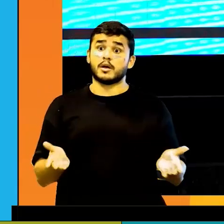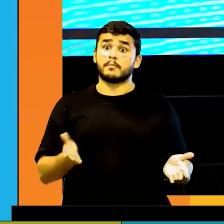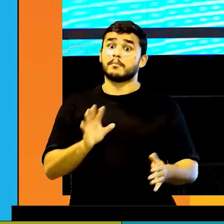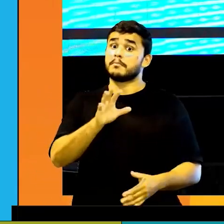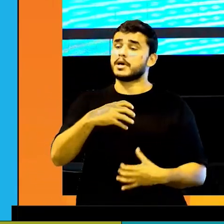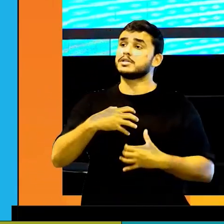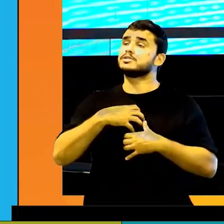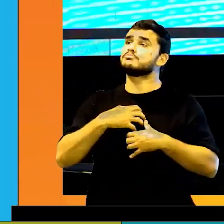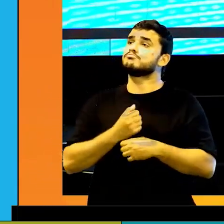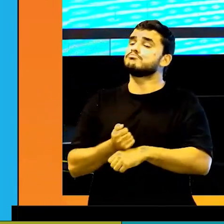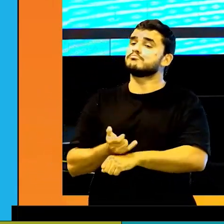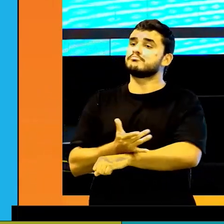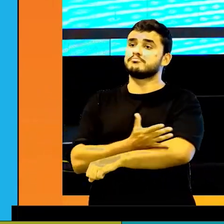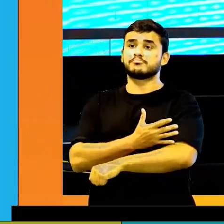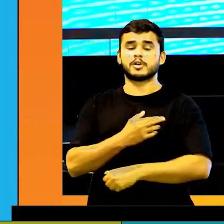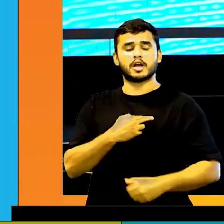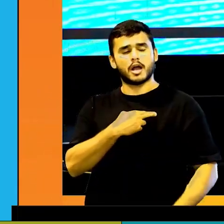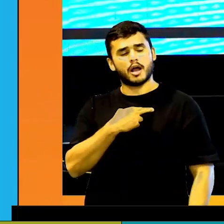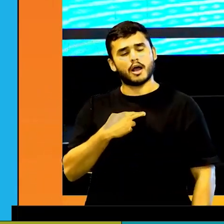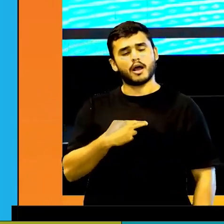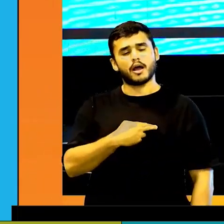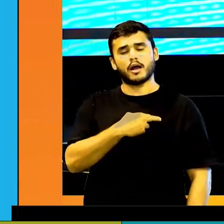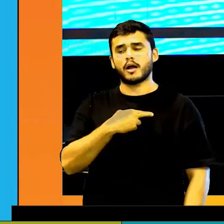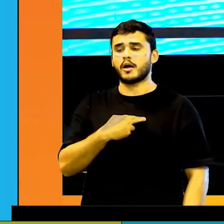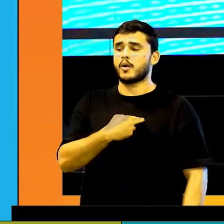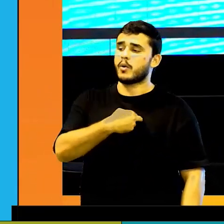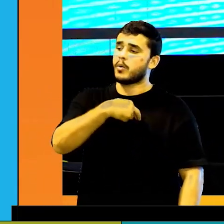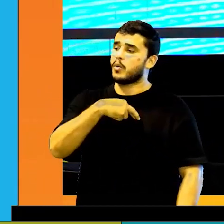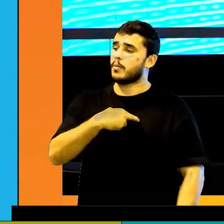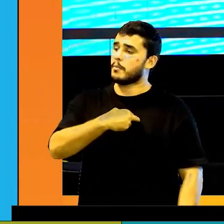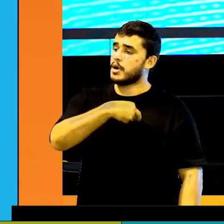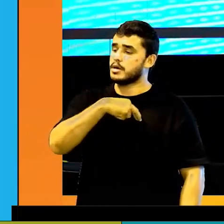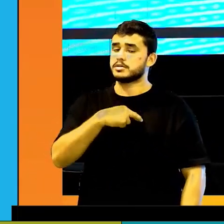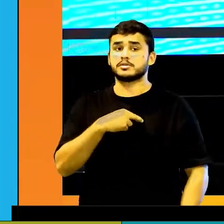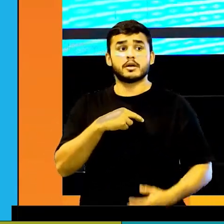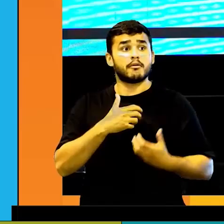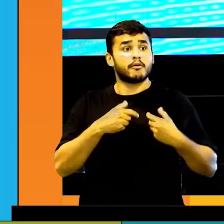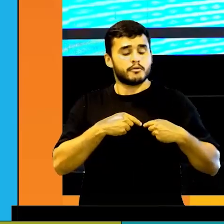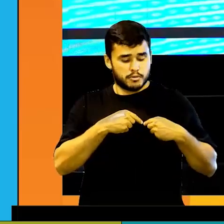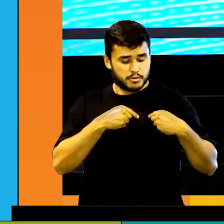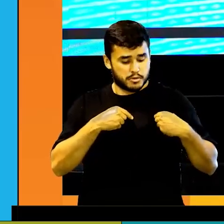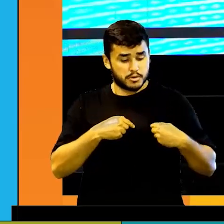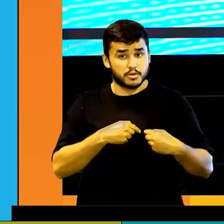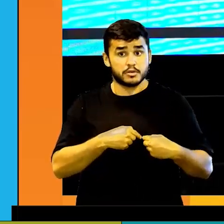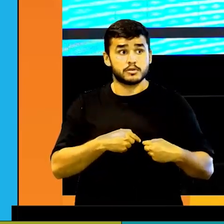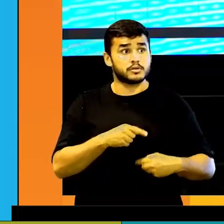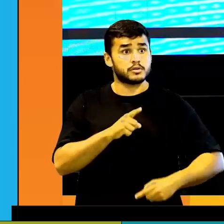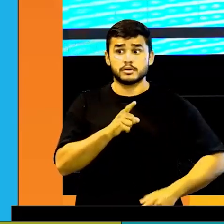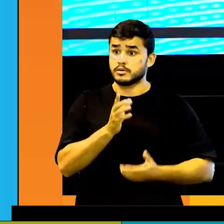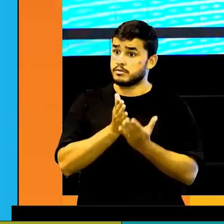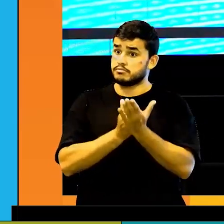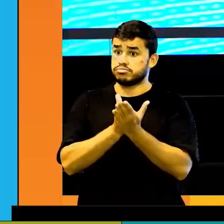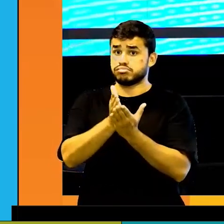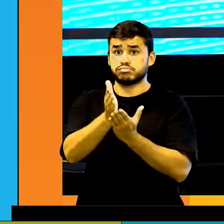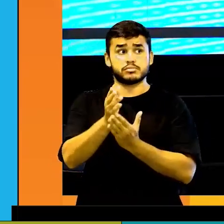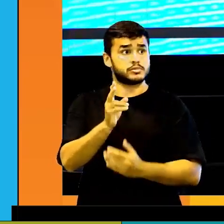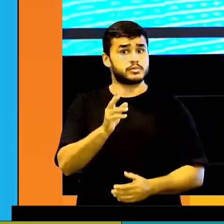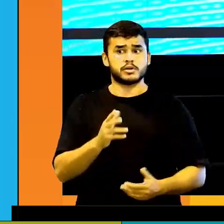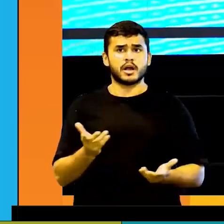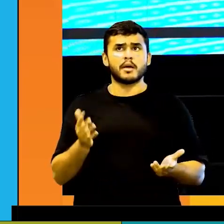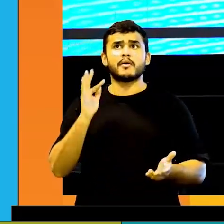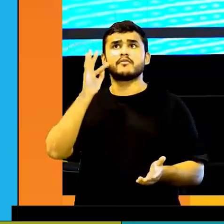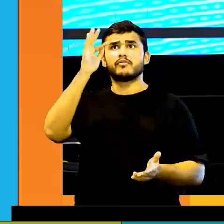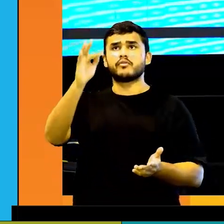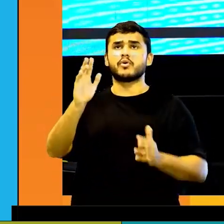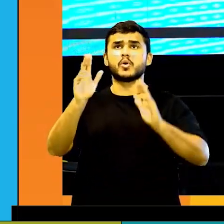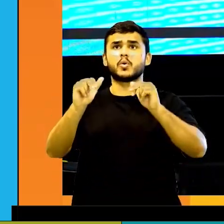espírito romântico, ser uma pessoa romântica, gostar de se apaixonar, isso eu espero que não pare nunca, que não cesse nunca,